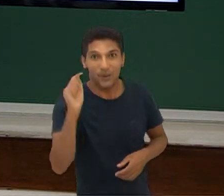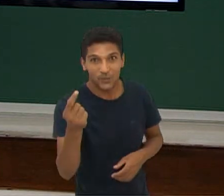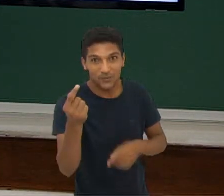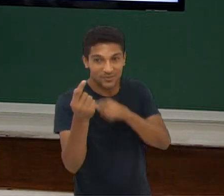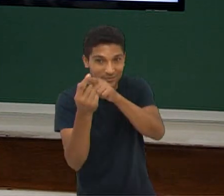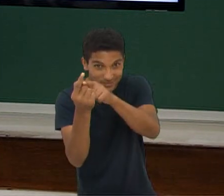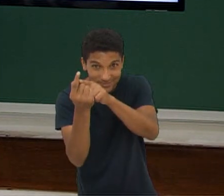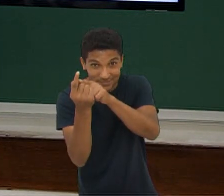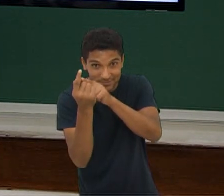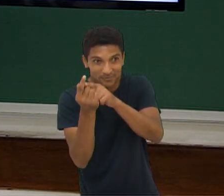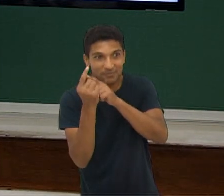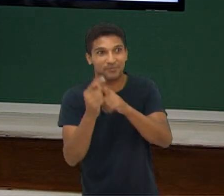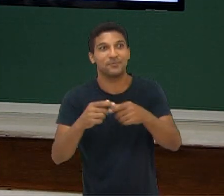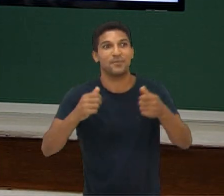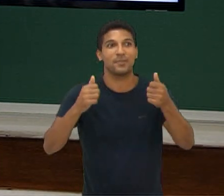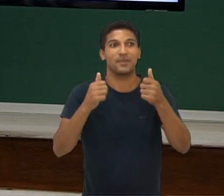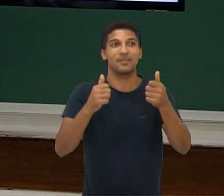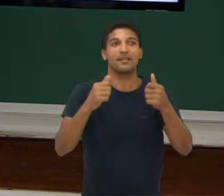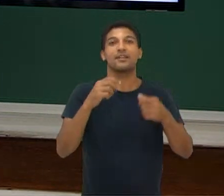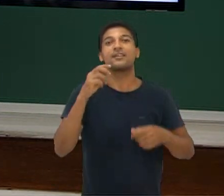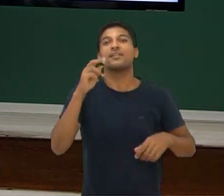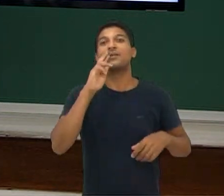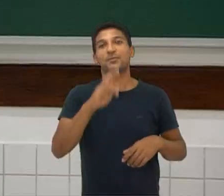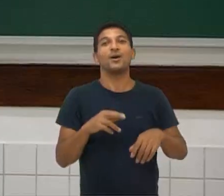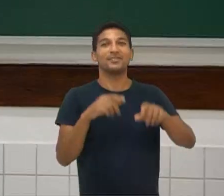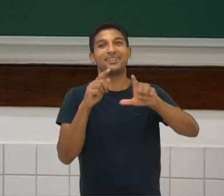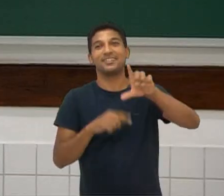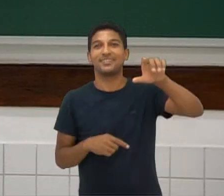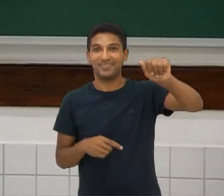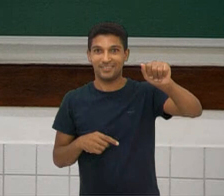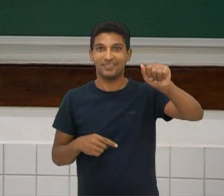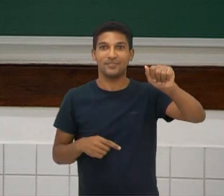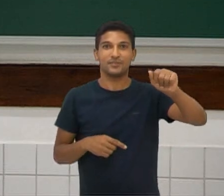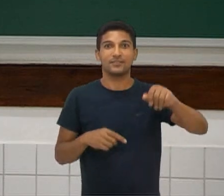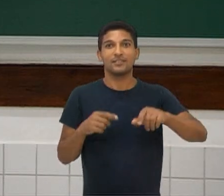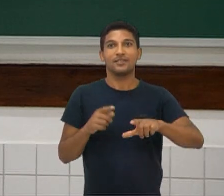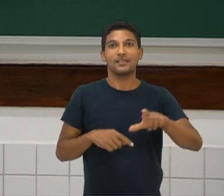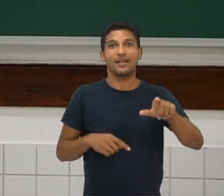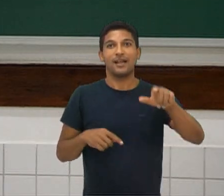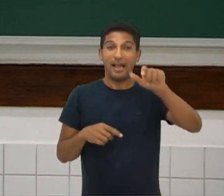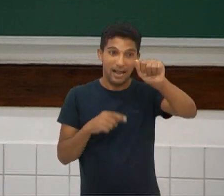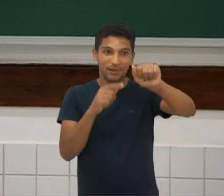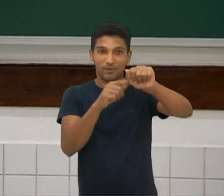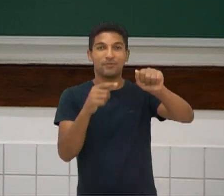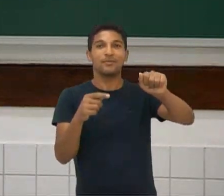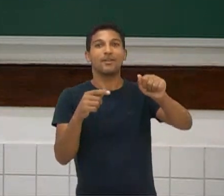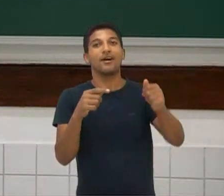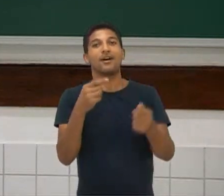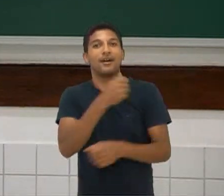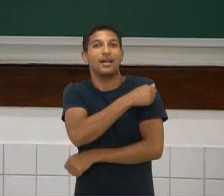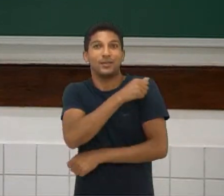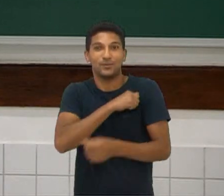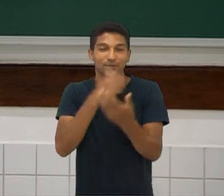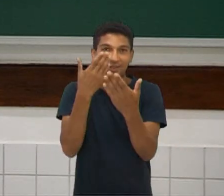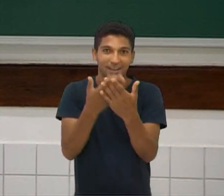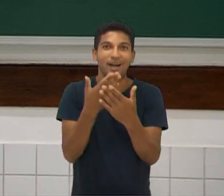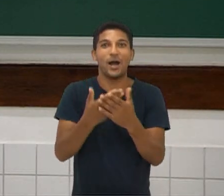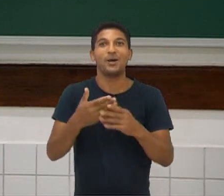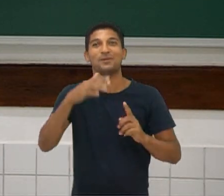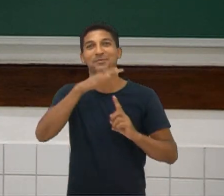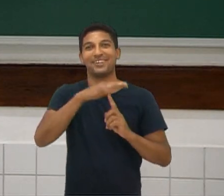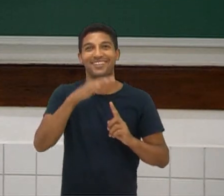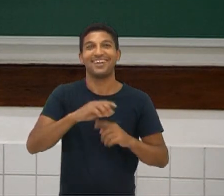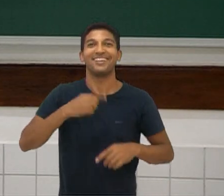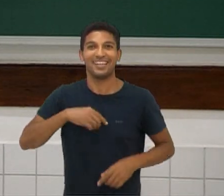Beleza? Tranquilo? Então a resposta é a letra A. Letra A de alunos do Aula Paraná, que são os